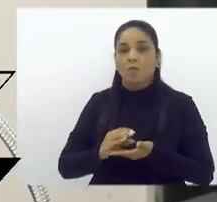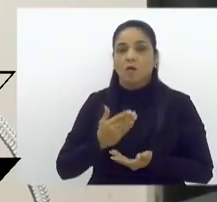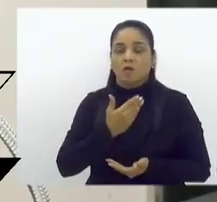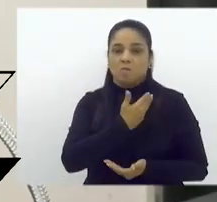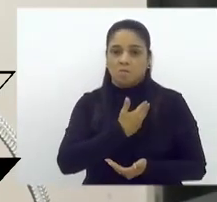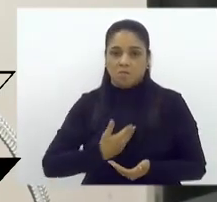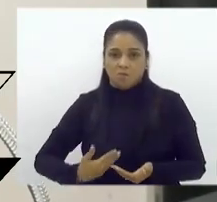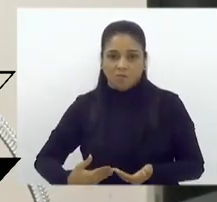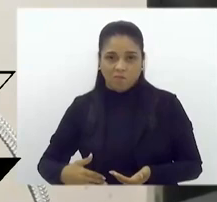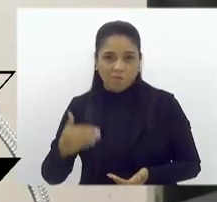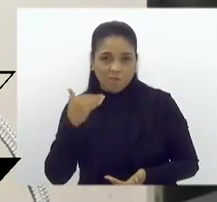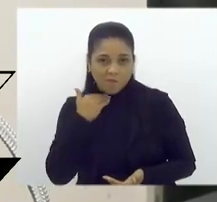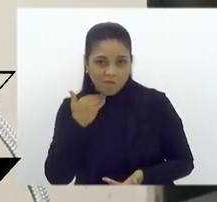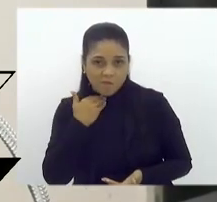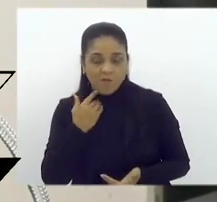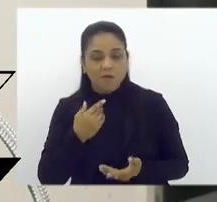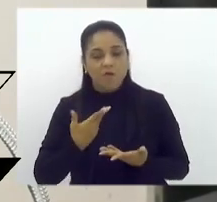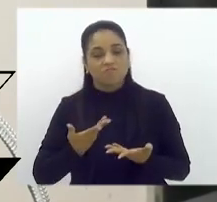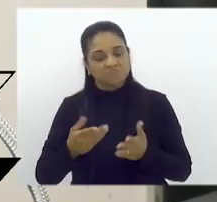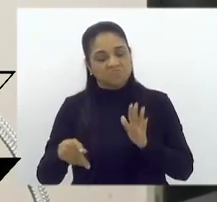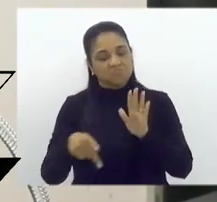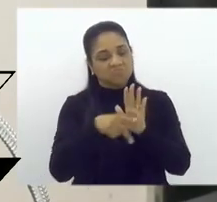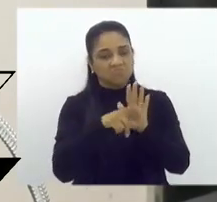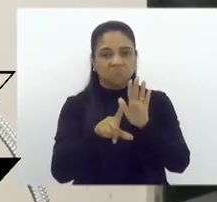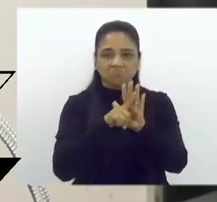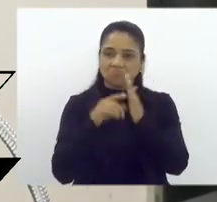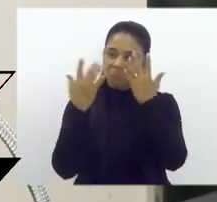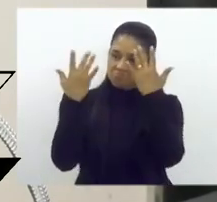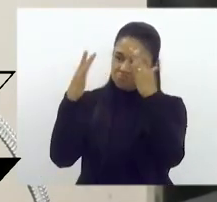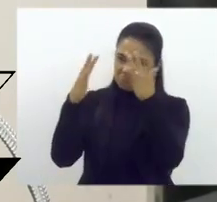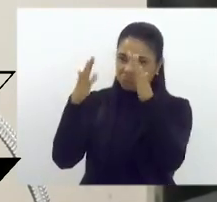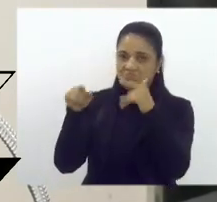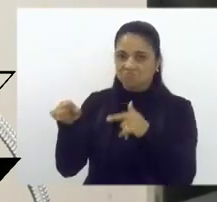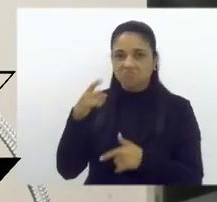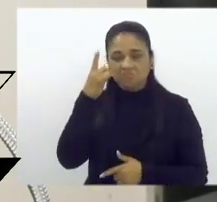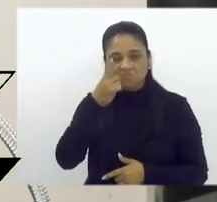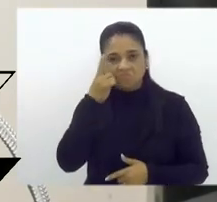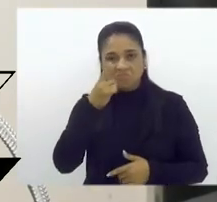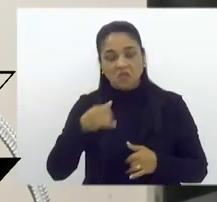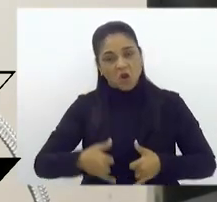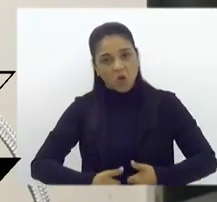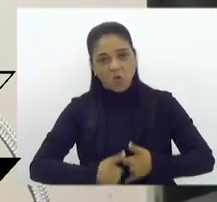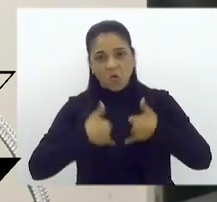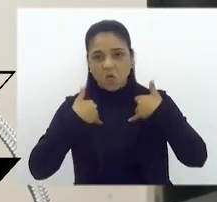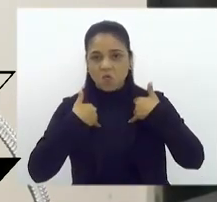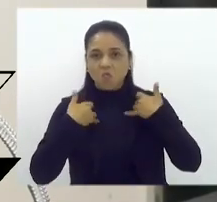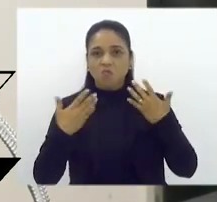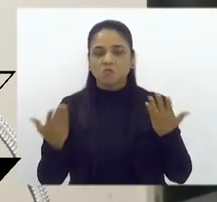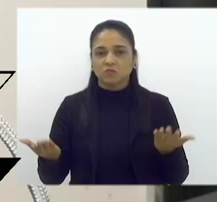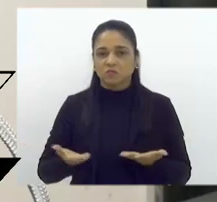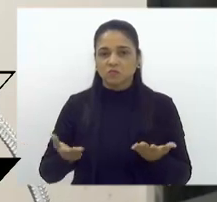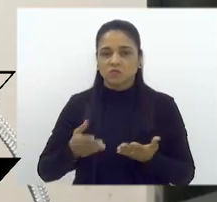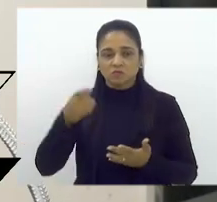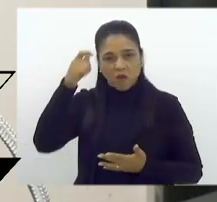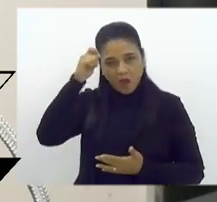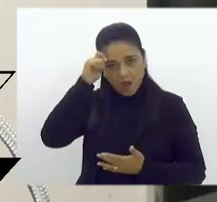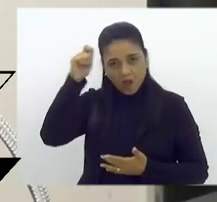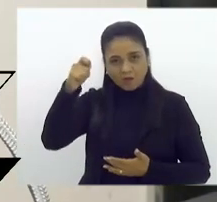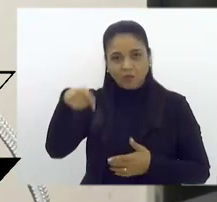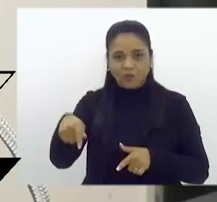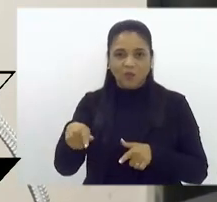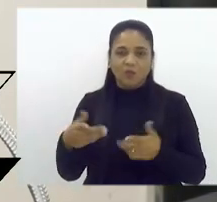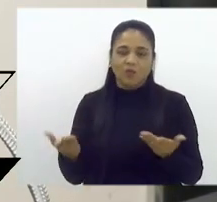que vai a linha desse projeto. Parabenizar Vossa Excelência. E o orgulho aí de estar como autor ao lado de Vossa